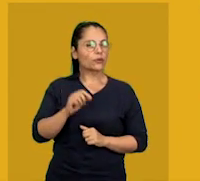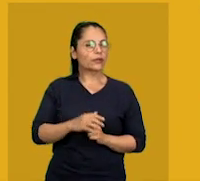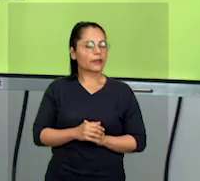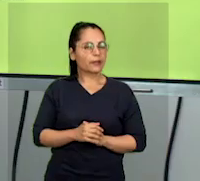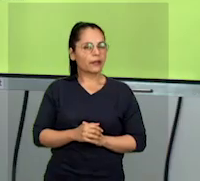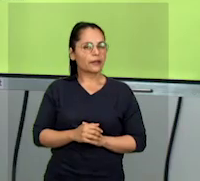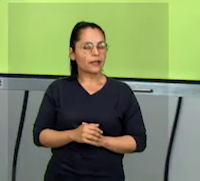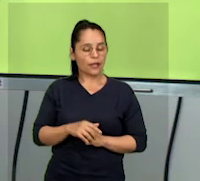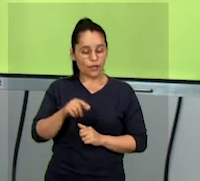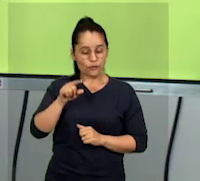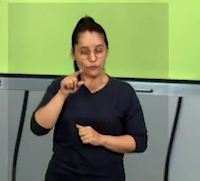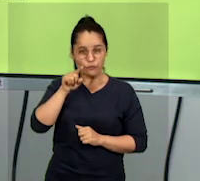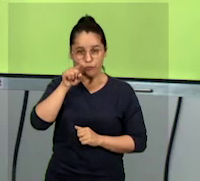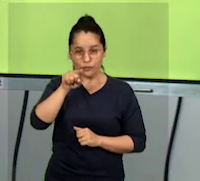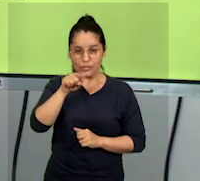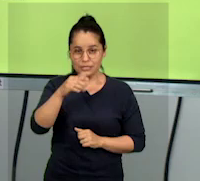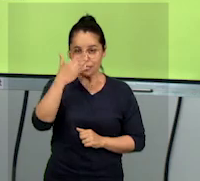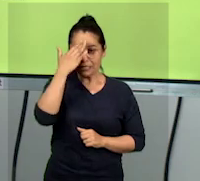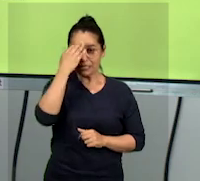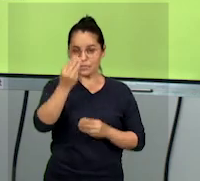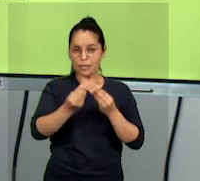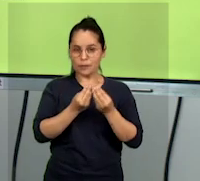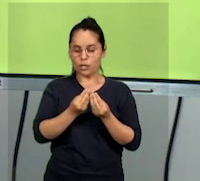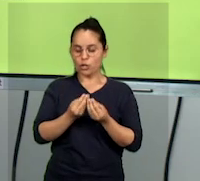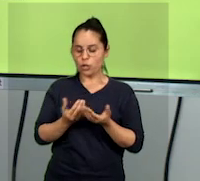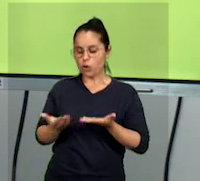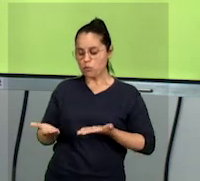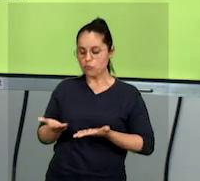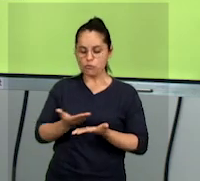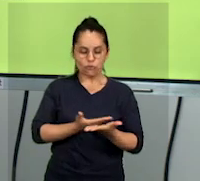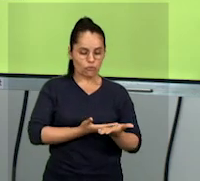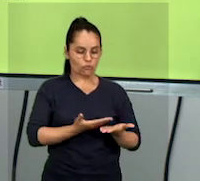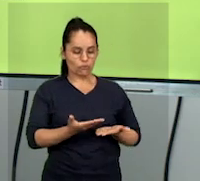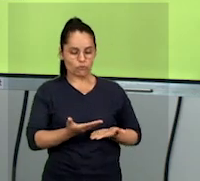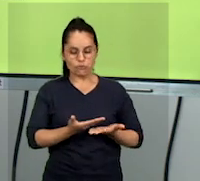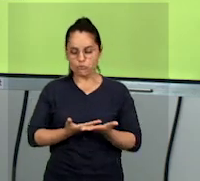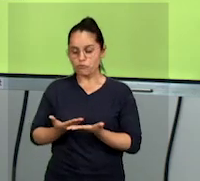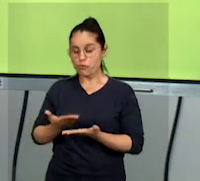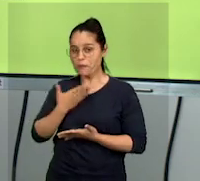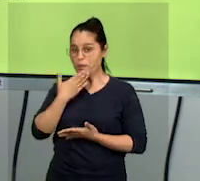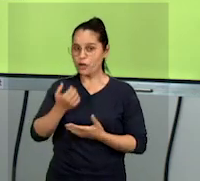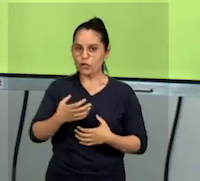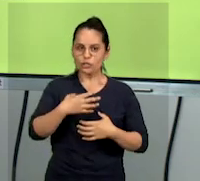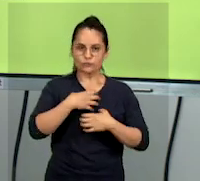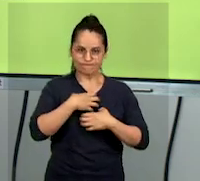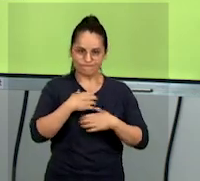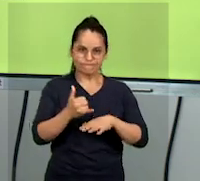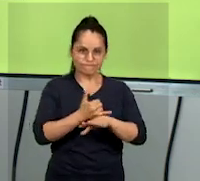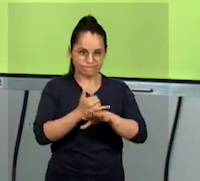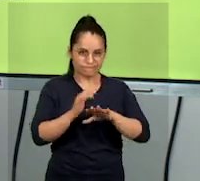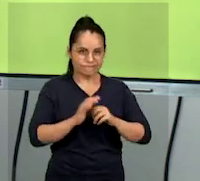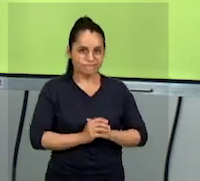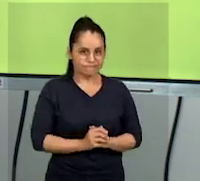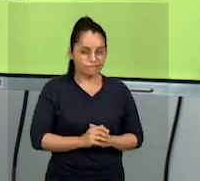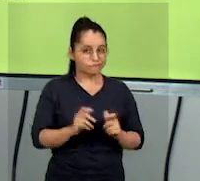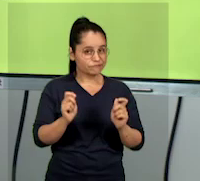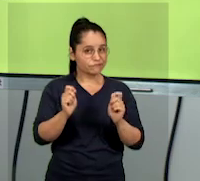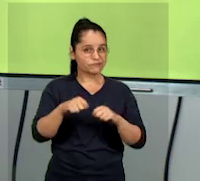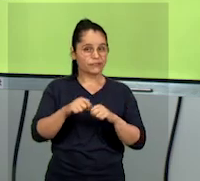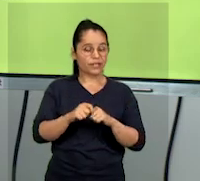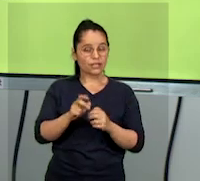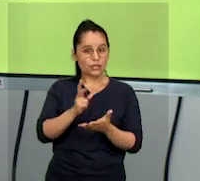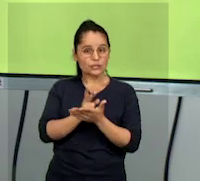você saber lidar com os grupos políticos da melhor maneira possível. Então, ele estava sempre